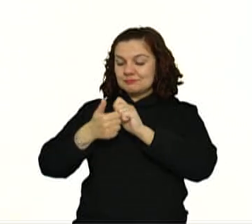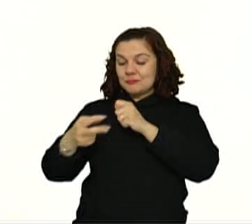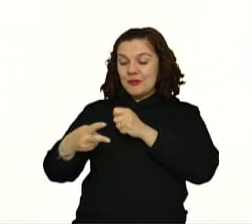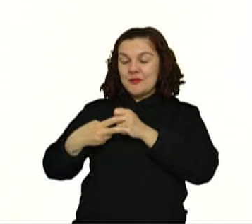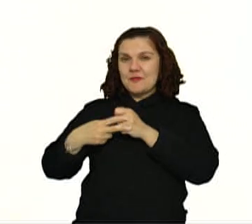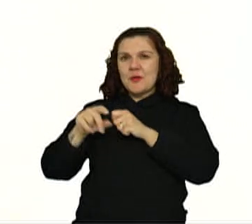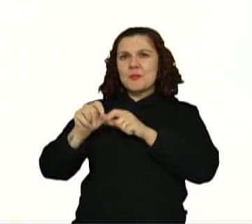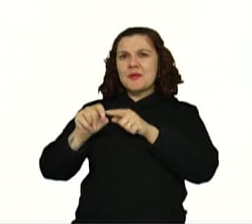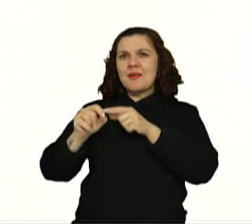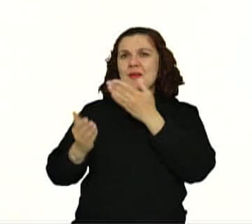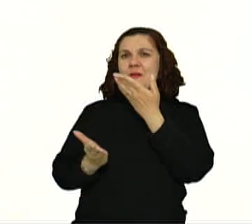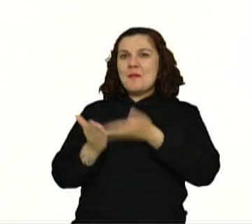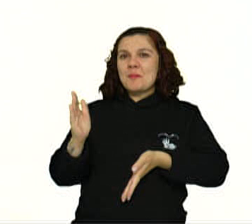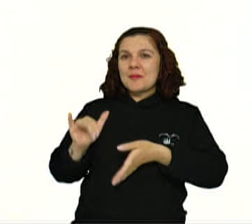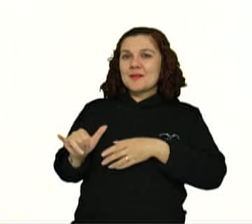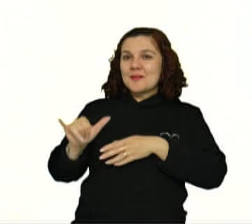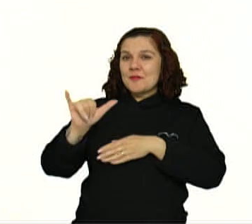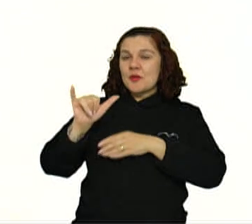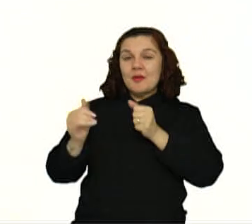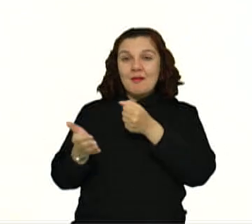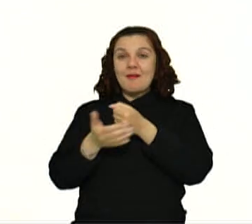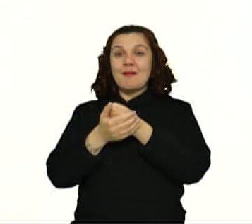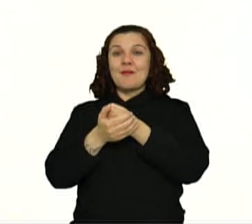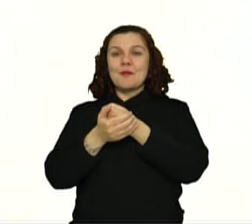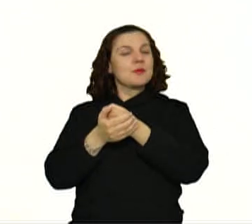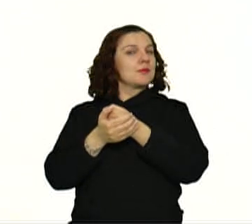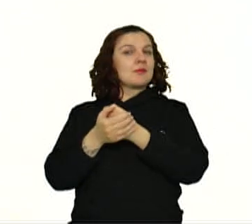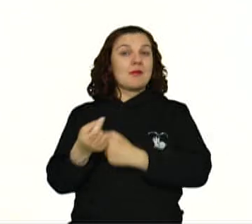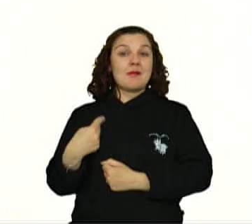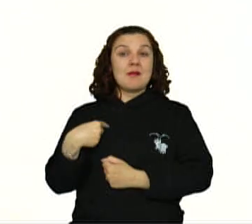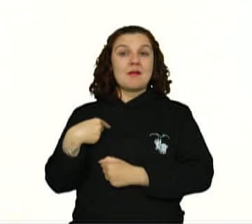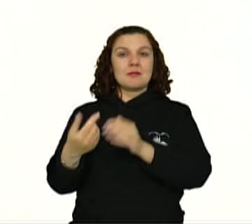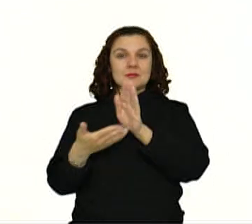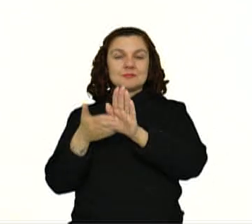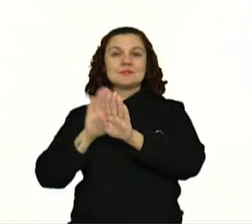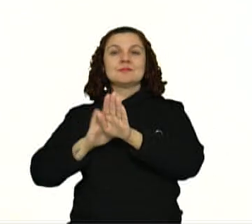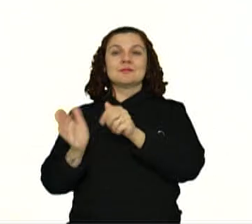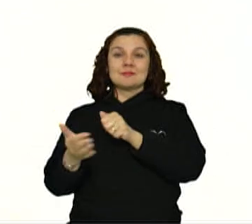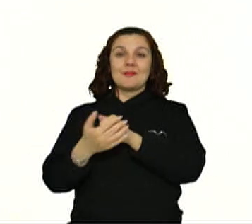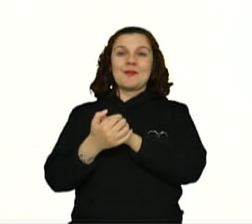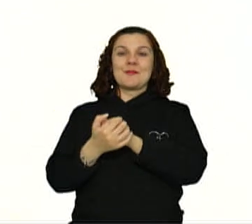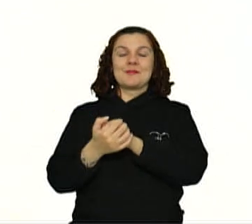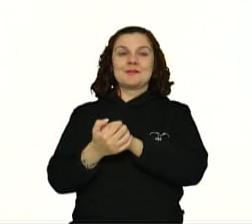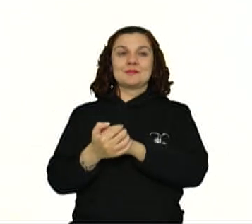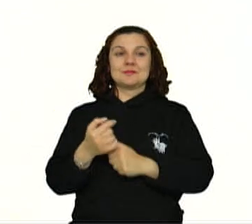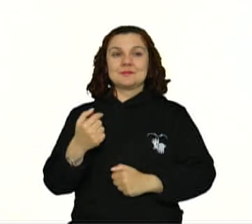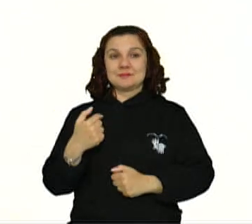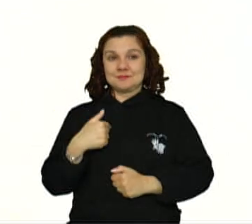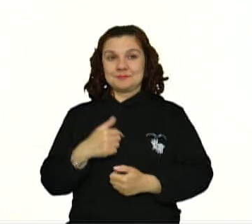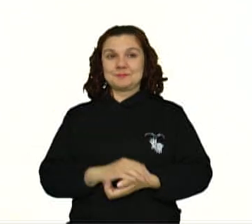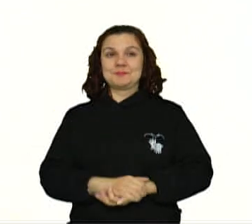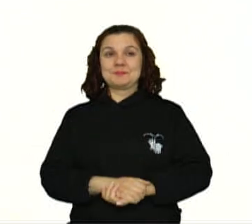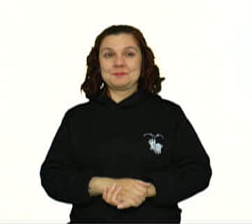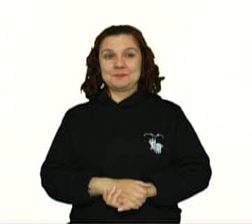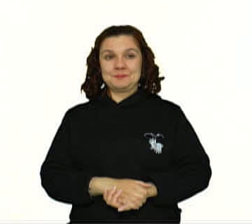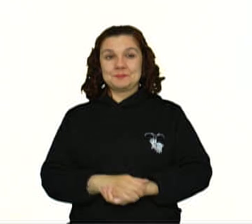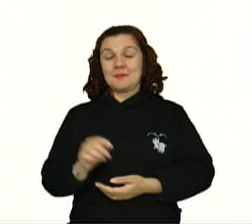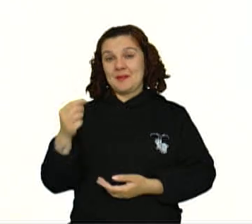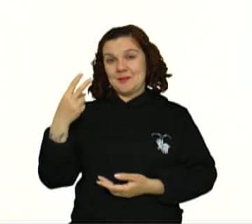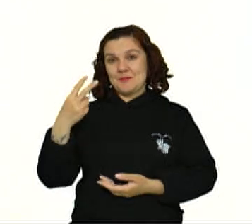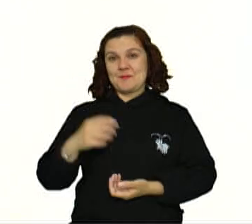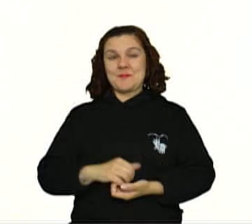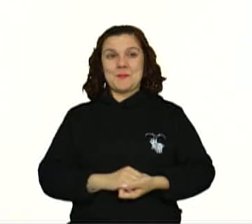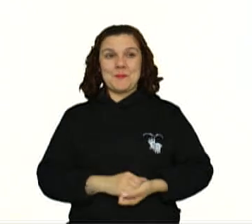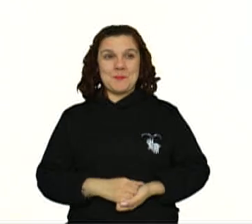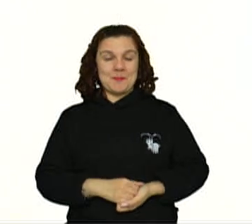quem está, né, oculto ali, que seria eu. Então, no caso ali, sujeito oculto. Facinho, né?